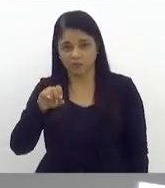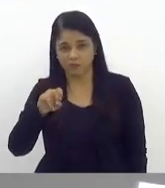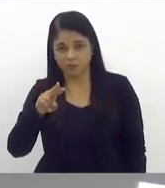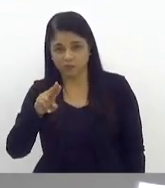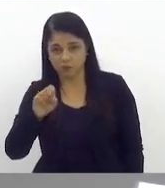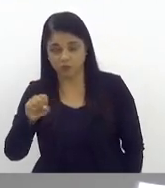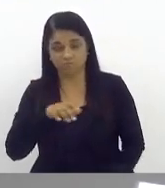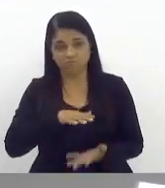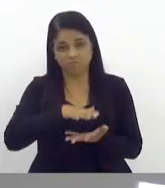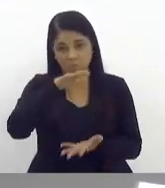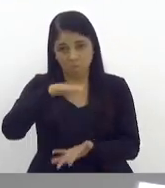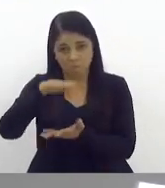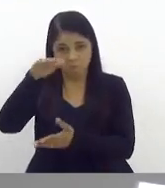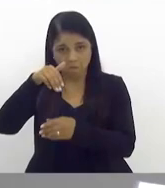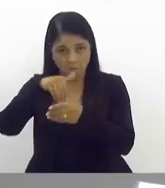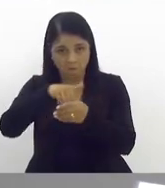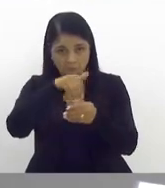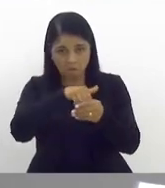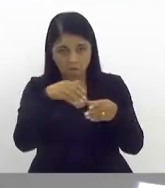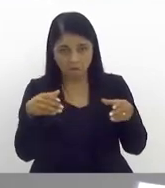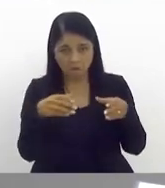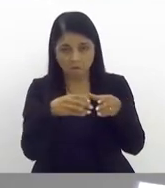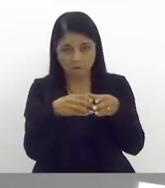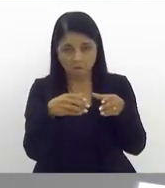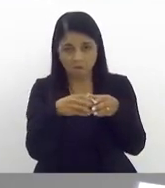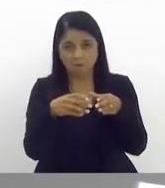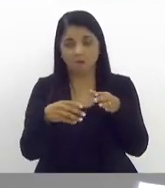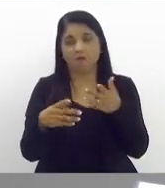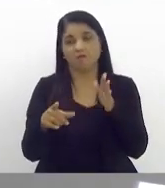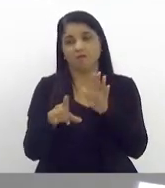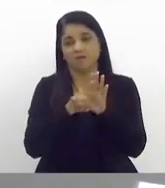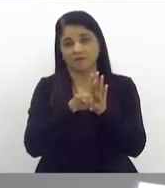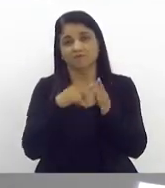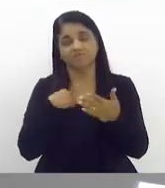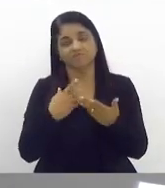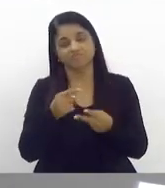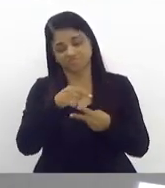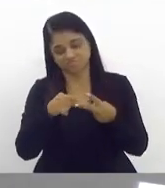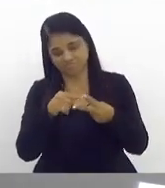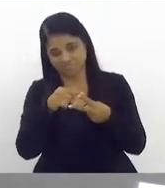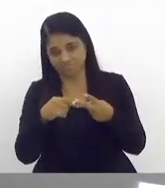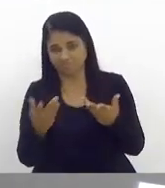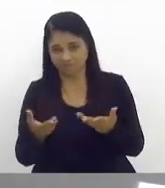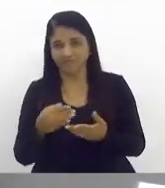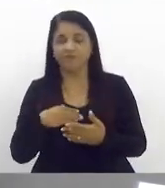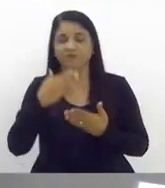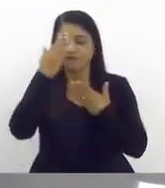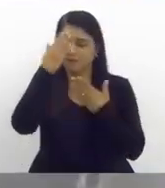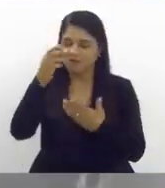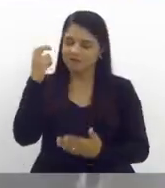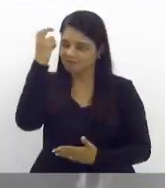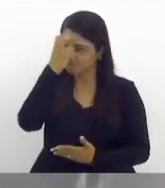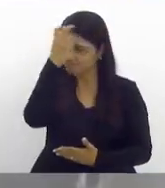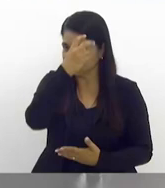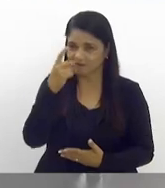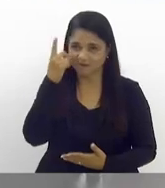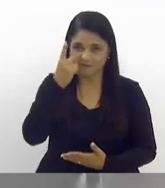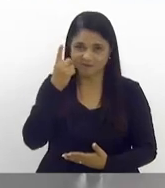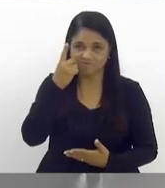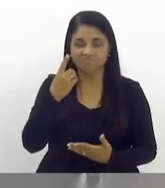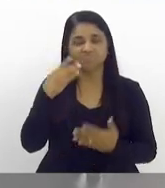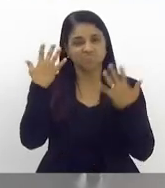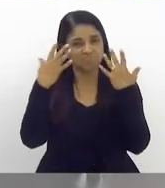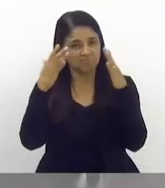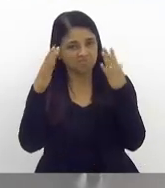né? Eu não vou citar todos, mas queria citar e fazer menção a esses dois. Obrigado, deputada Verônica Lima. Parabéns pela